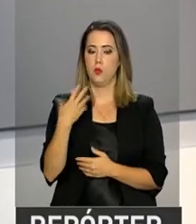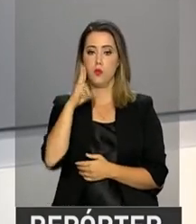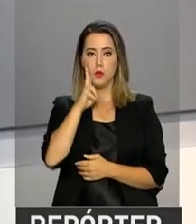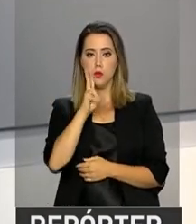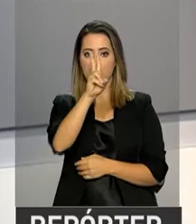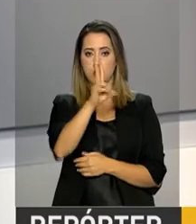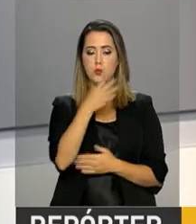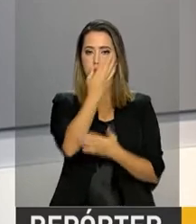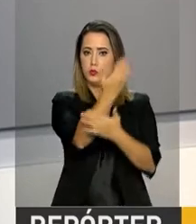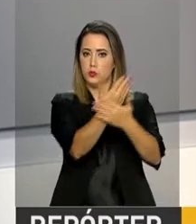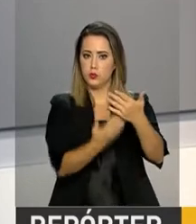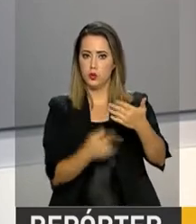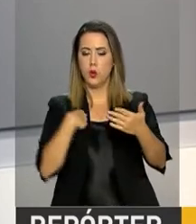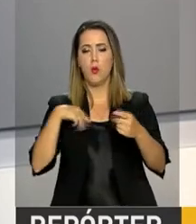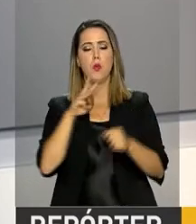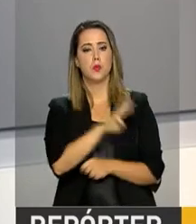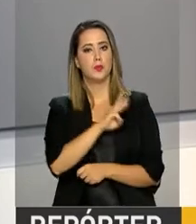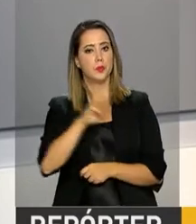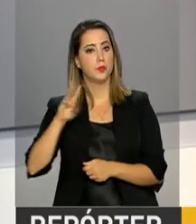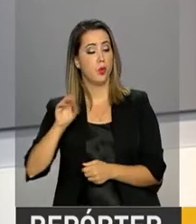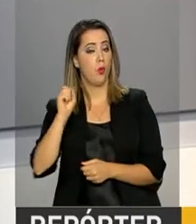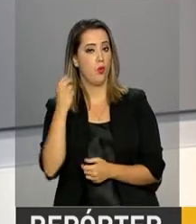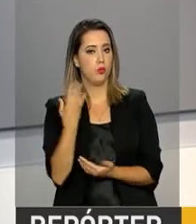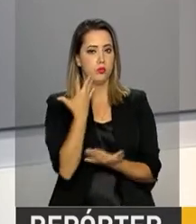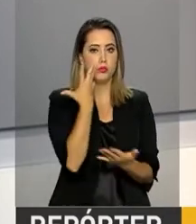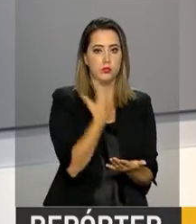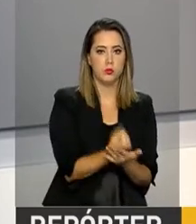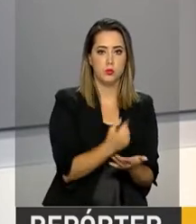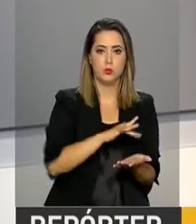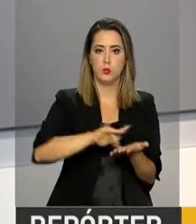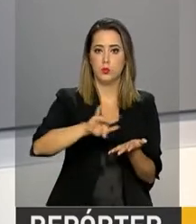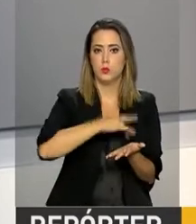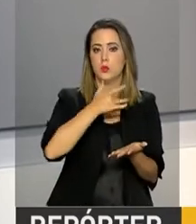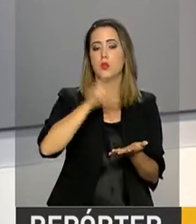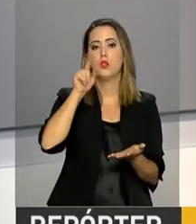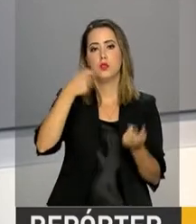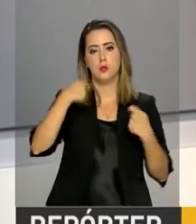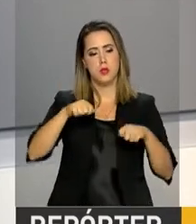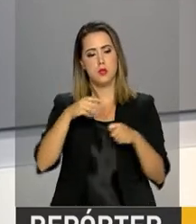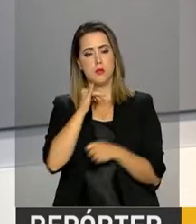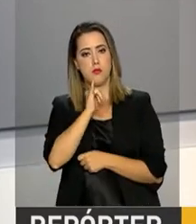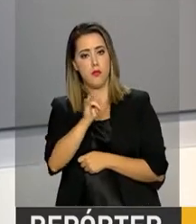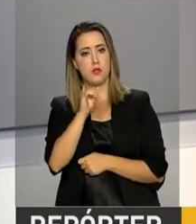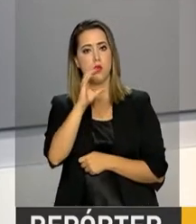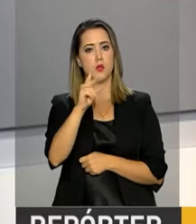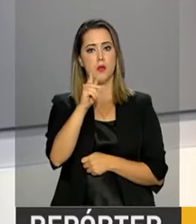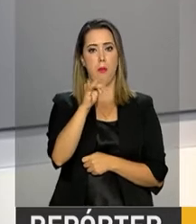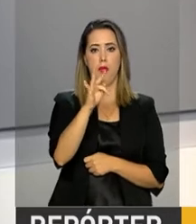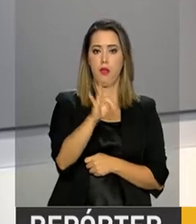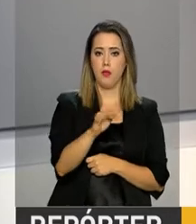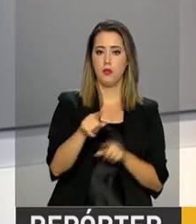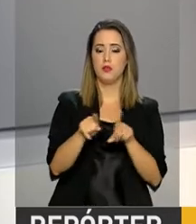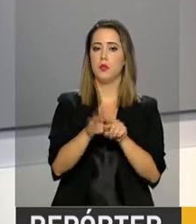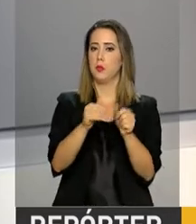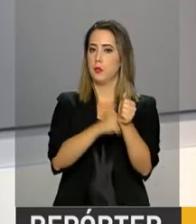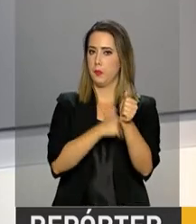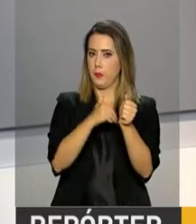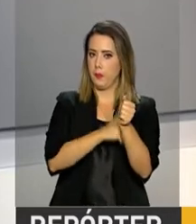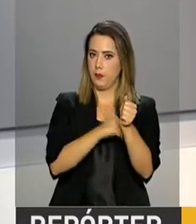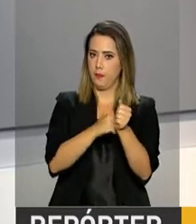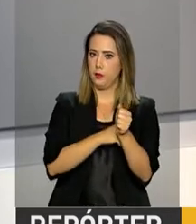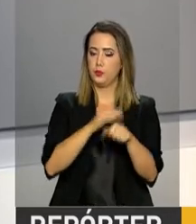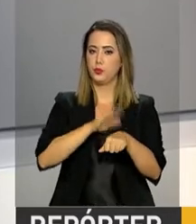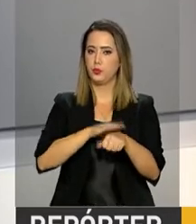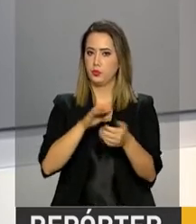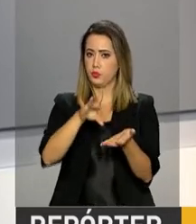do participante e também no aplicativo do Enem para celular. É necessário informar o número do CPF e a senha cadastrada no momento